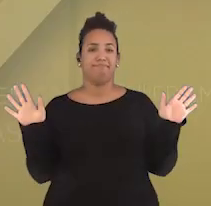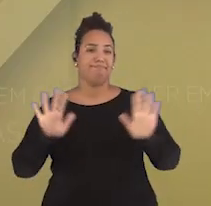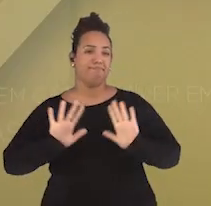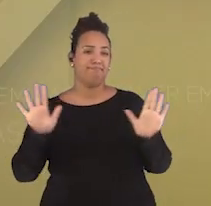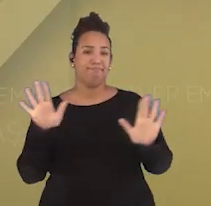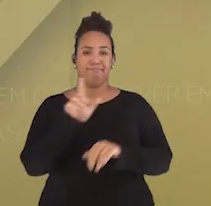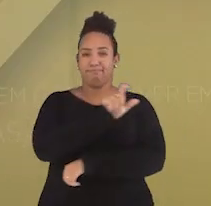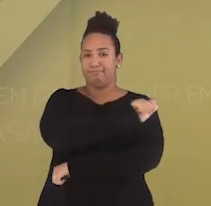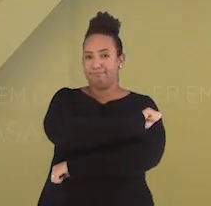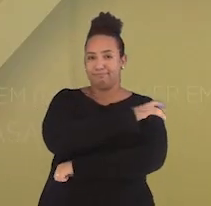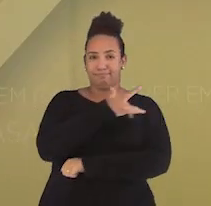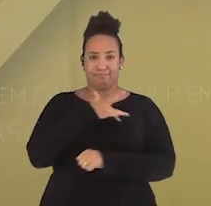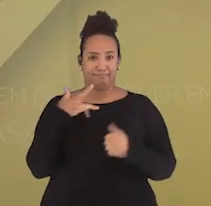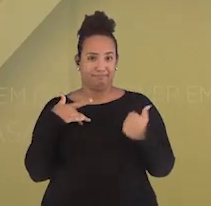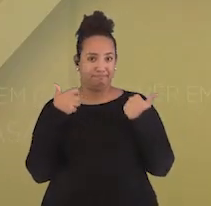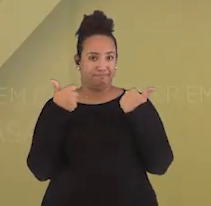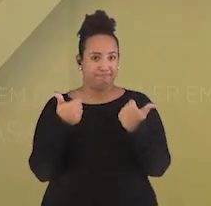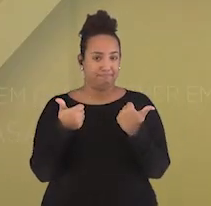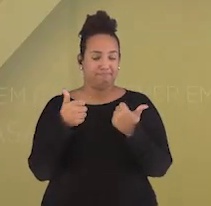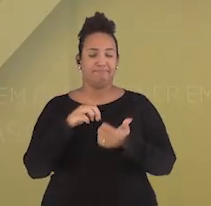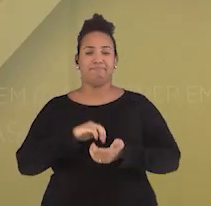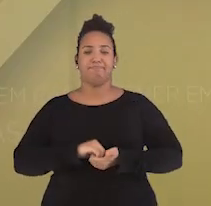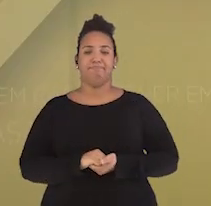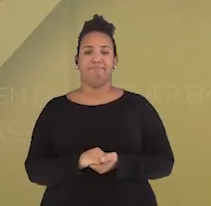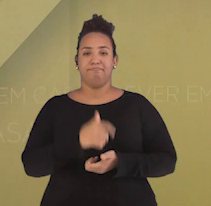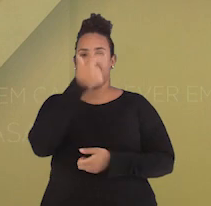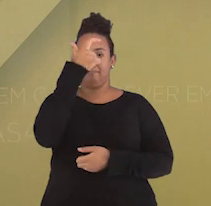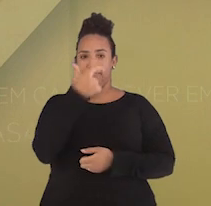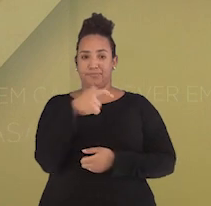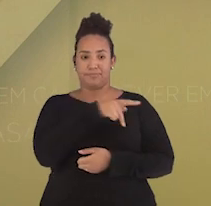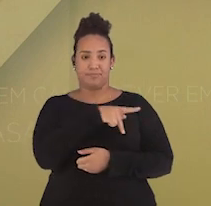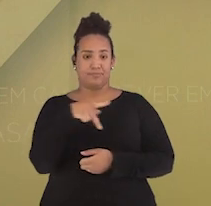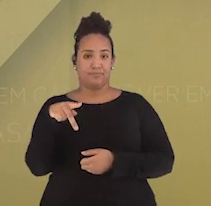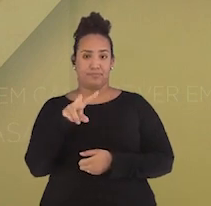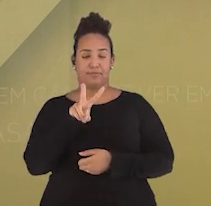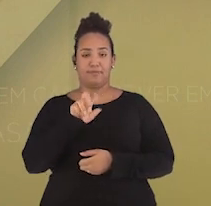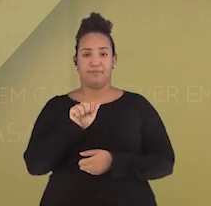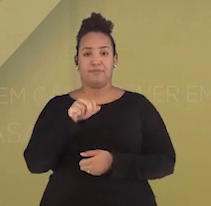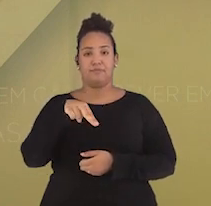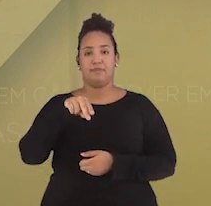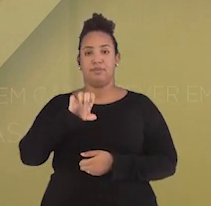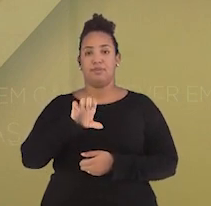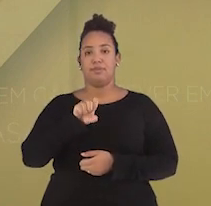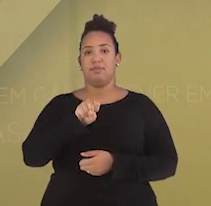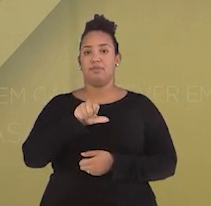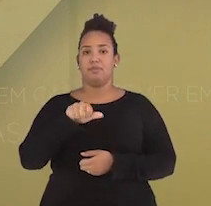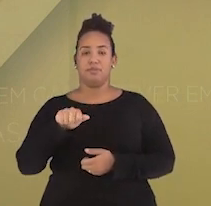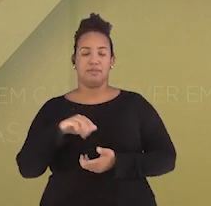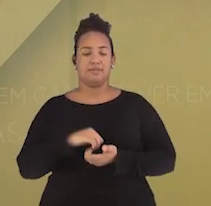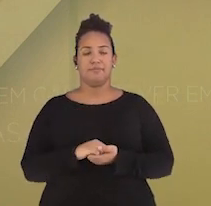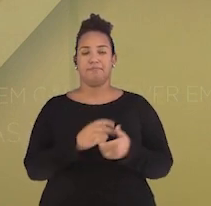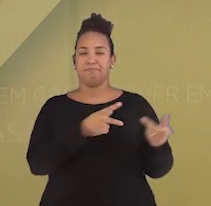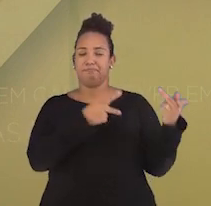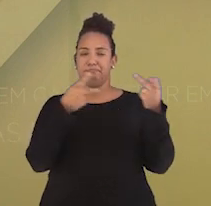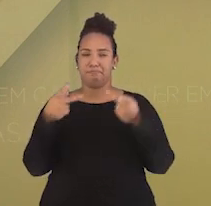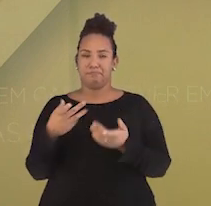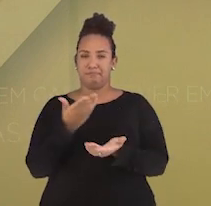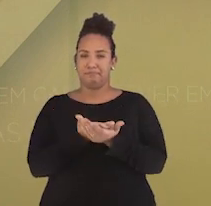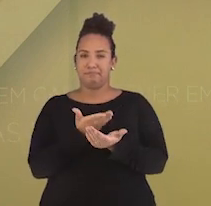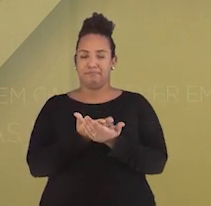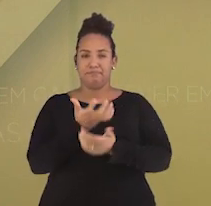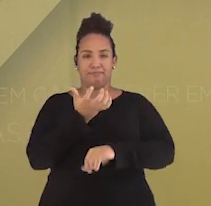Olá, estudantes! Tudo bem com vocês? Eu sou a professora Vanessa. Sejam bem-vindos à nossa aula